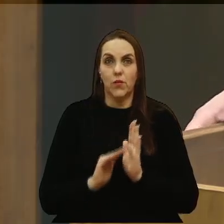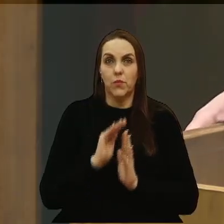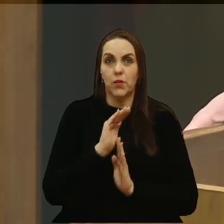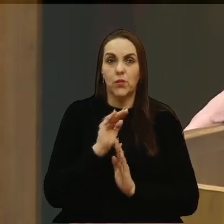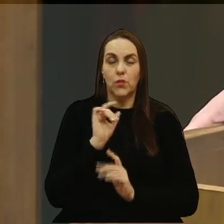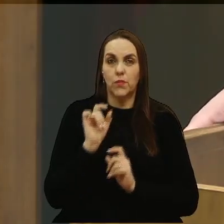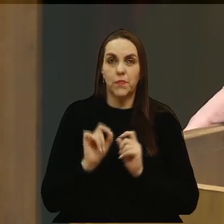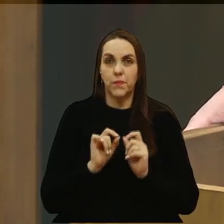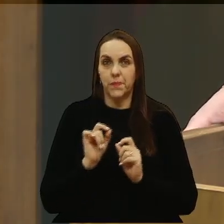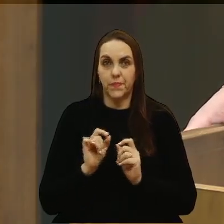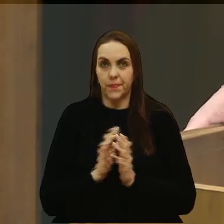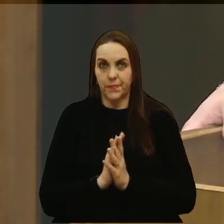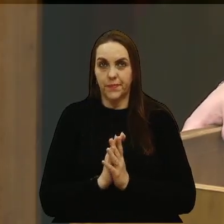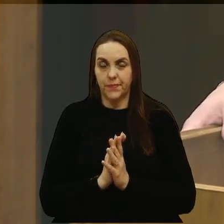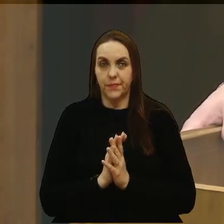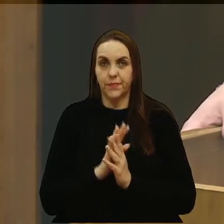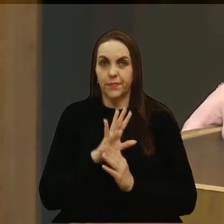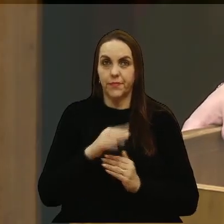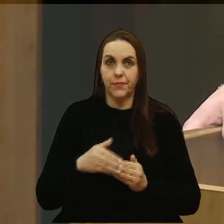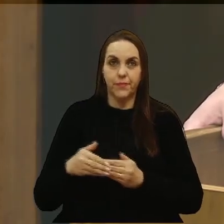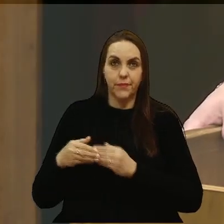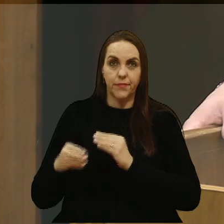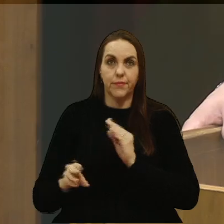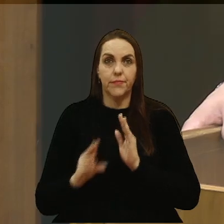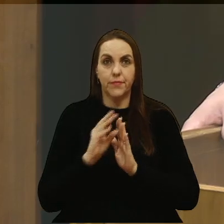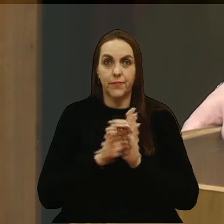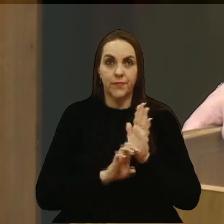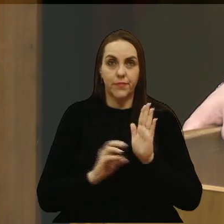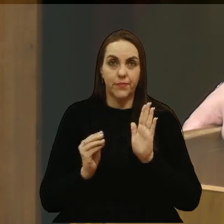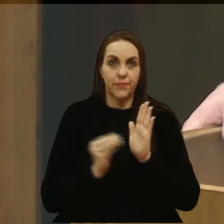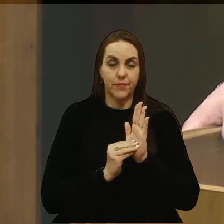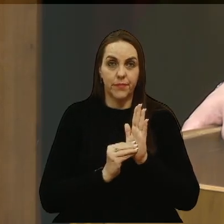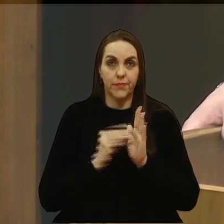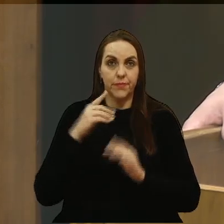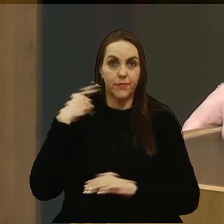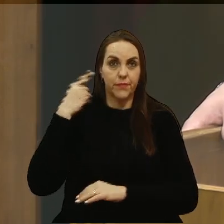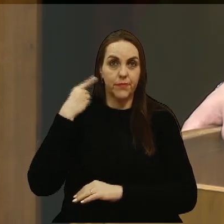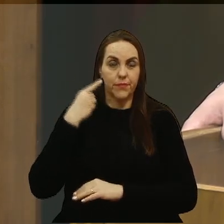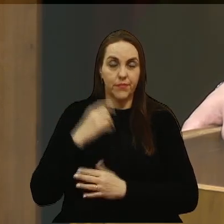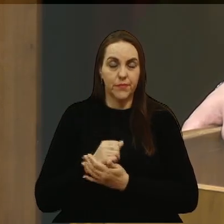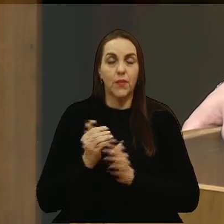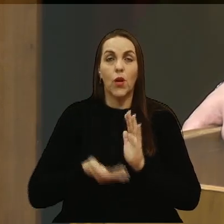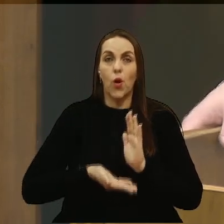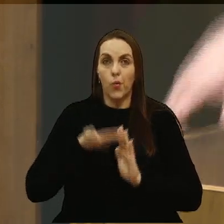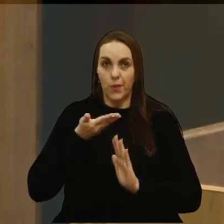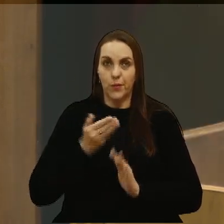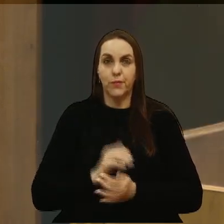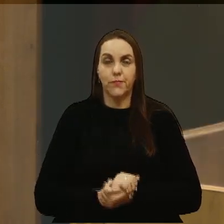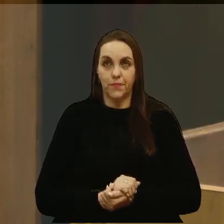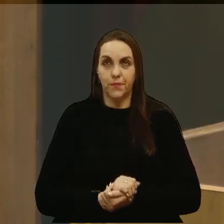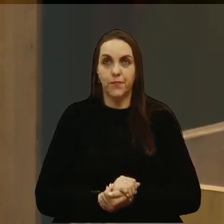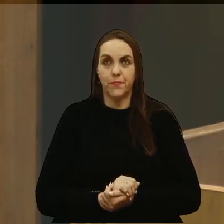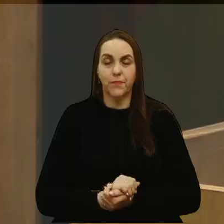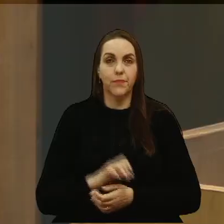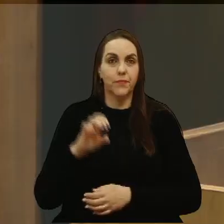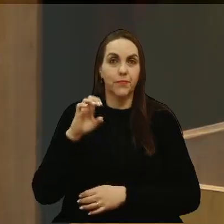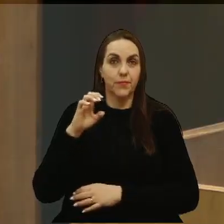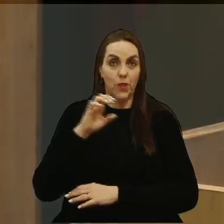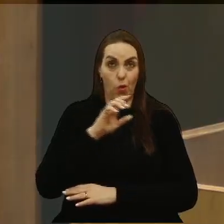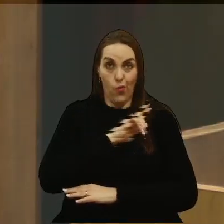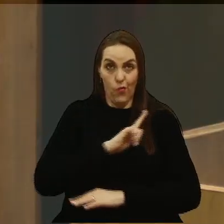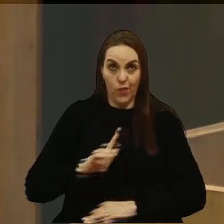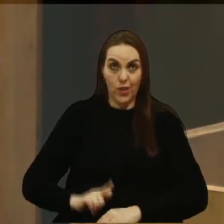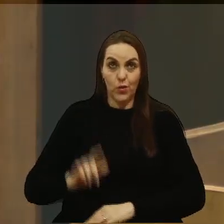quê? As emendas parlamentares para os deputados. Aumentou. O Eduardo Leite,